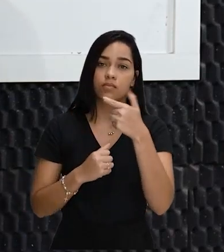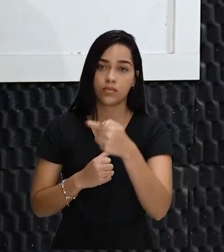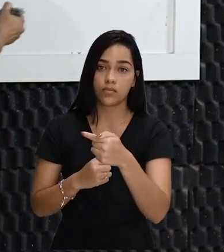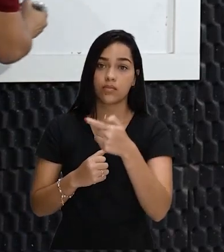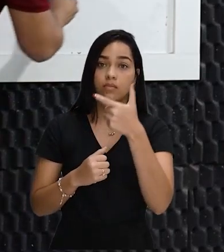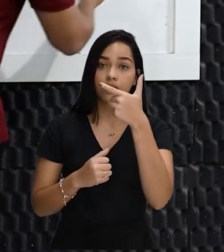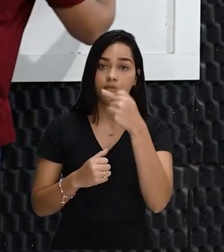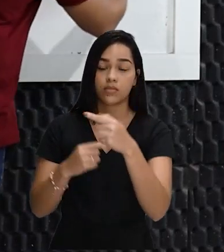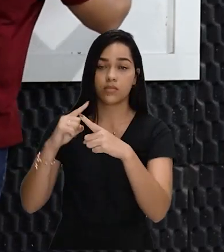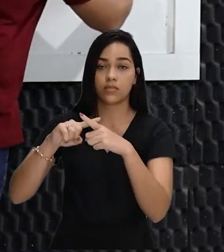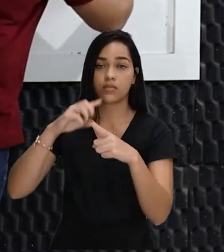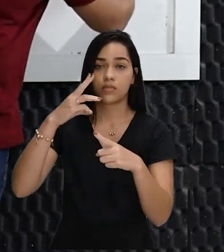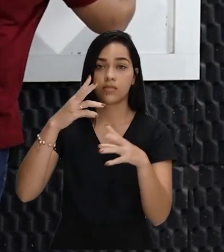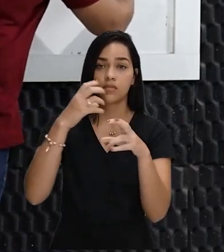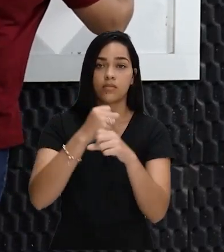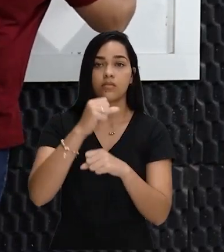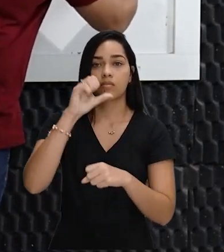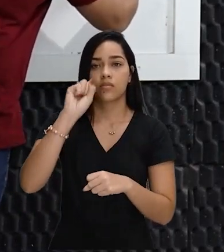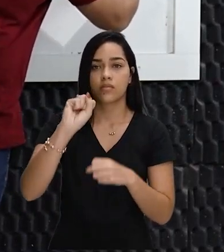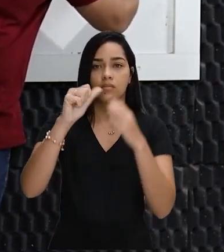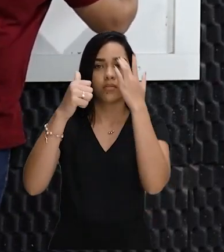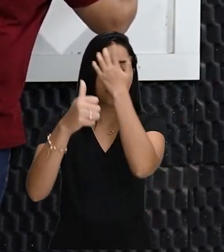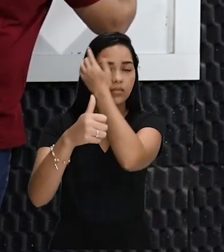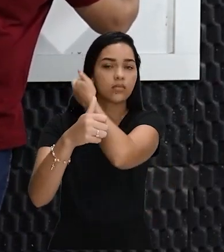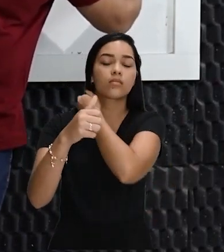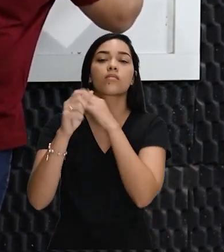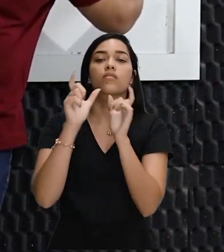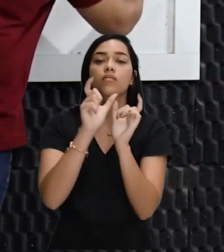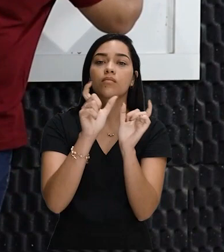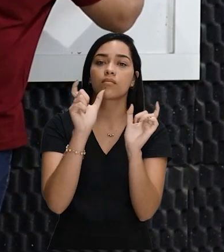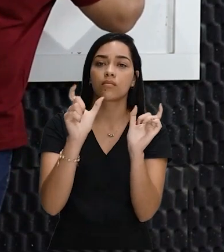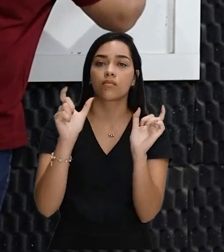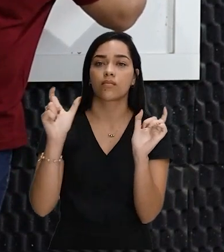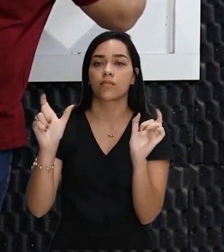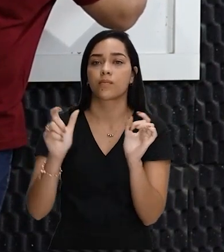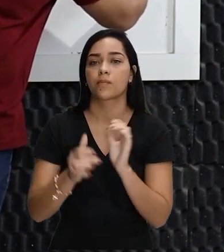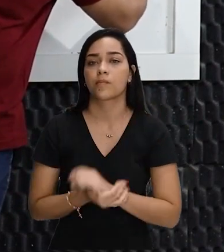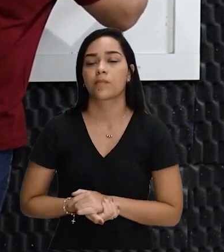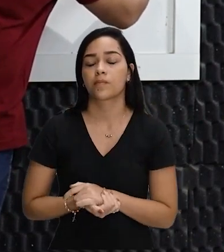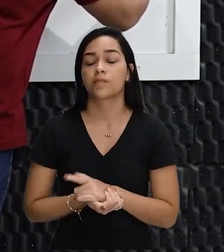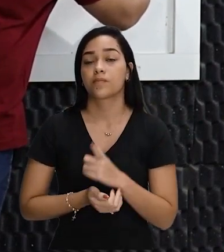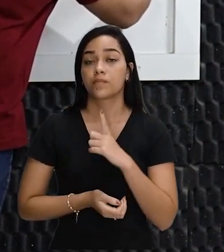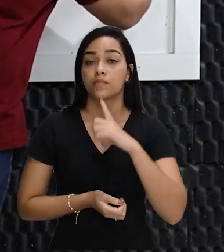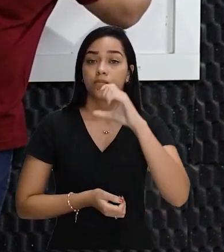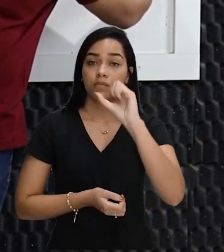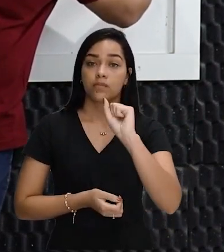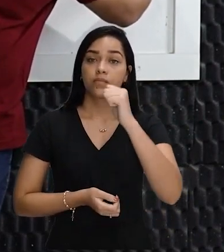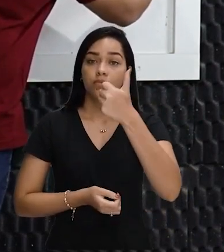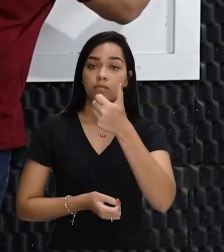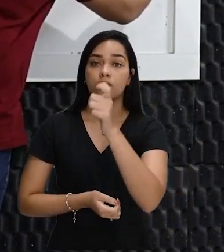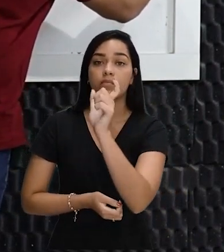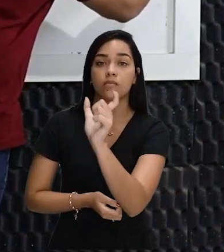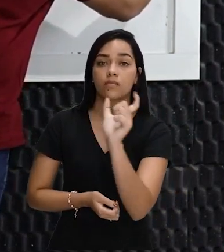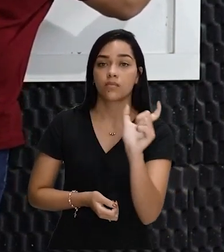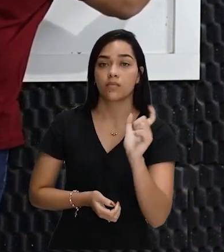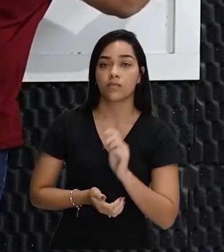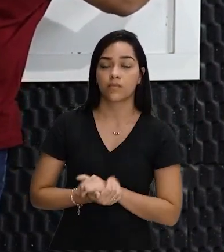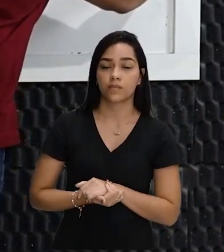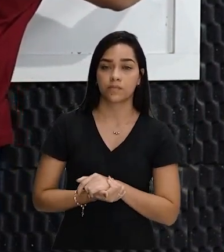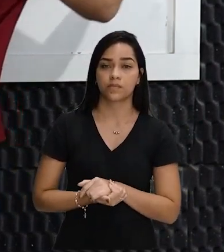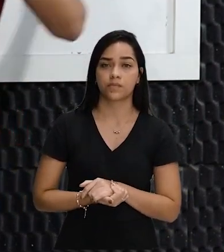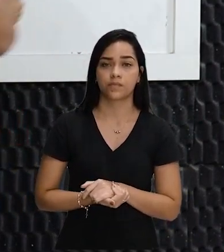e 27 x 3 dá 81 palavras eu tenho aqui 81 palavras